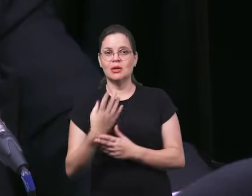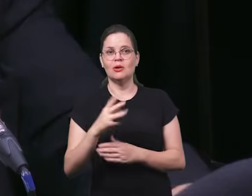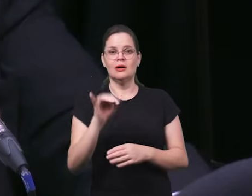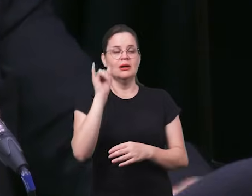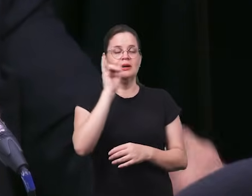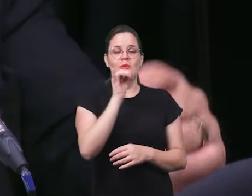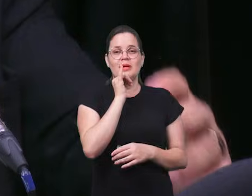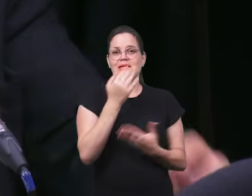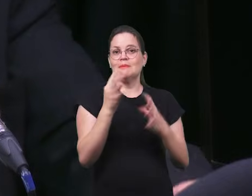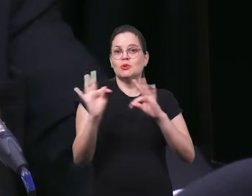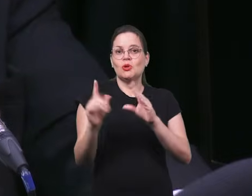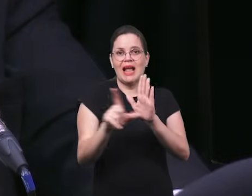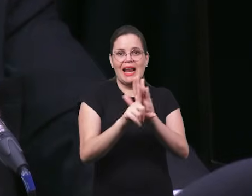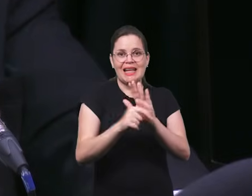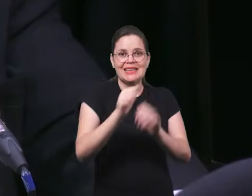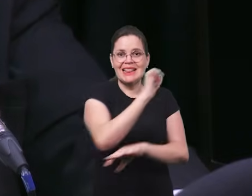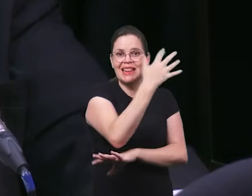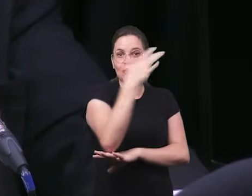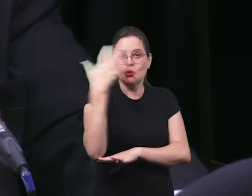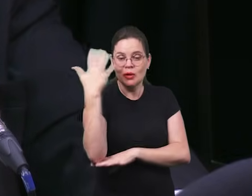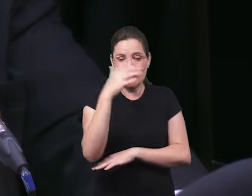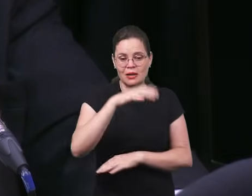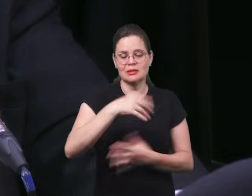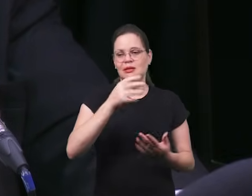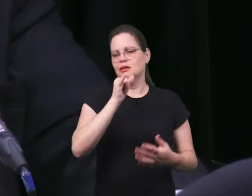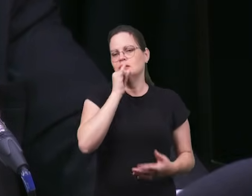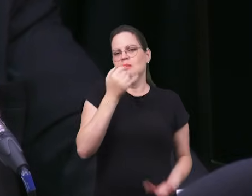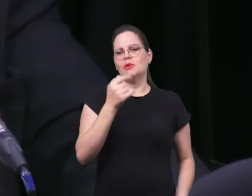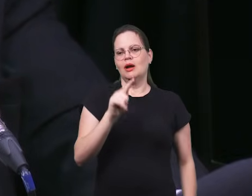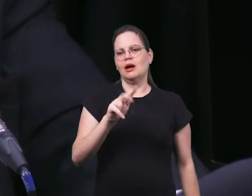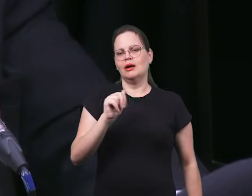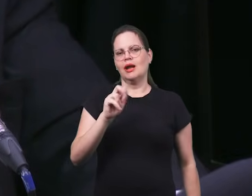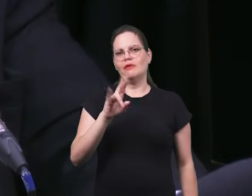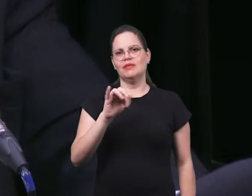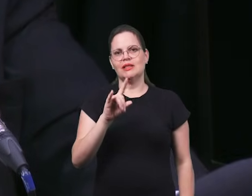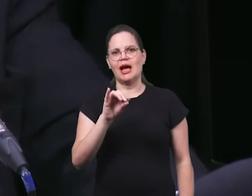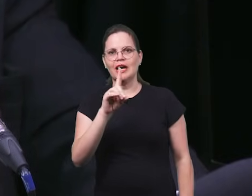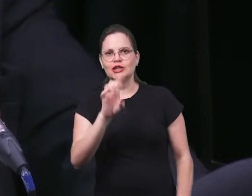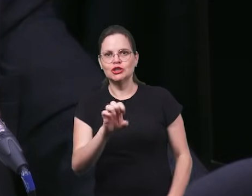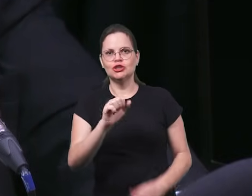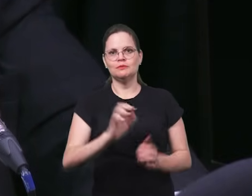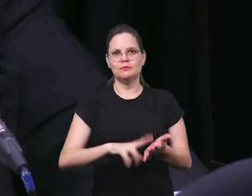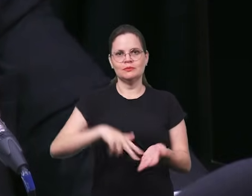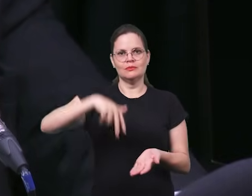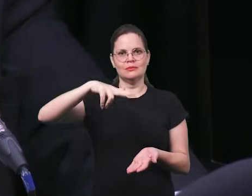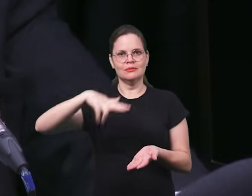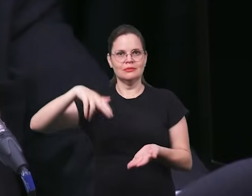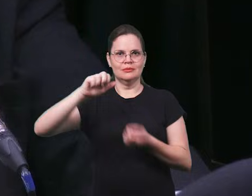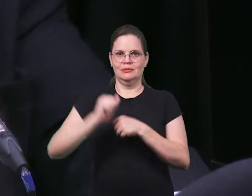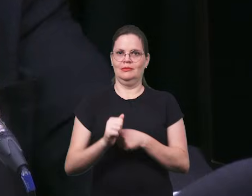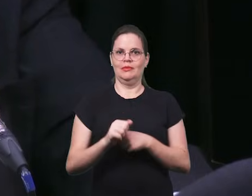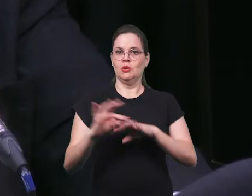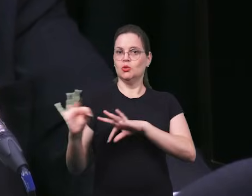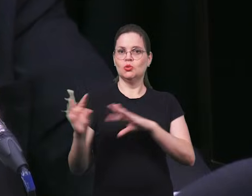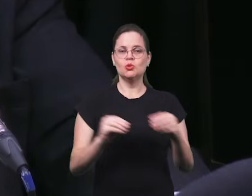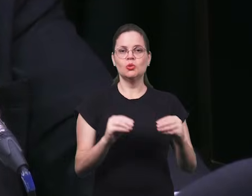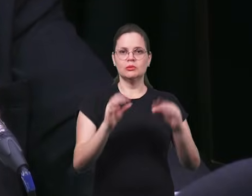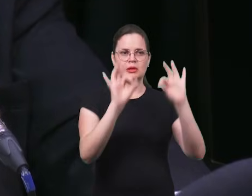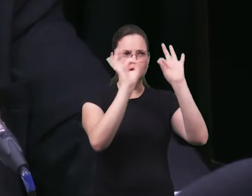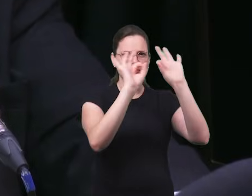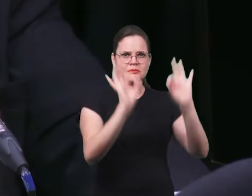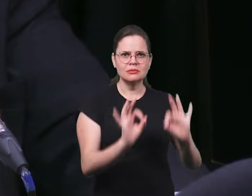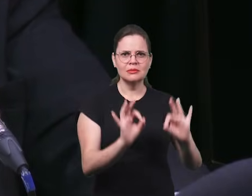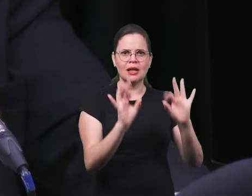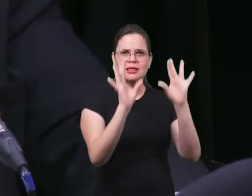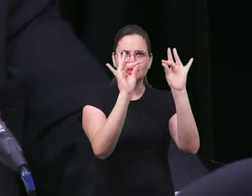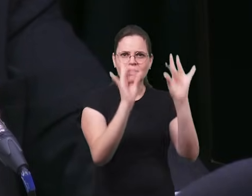reger gravidade. Certo. E tudo isso está sustentado pela palavra do seu poder. Vai chegar uma hora que ele vai tirar essa palavra. Está lá